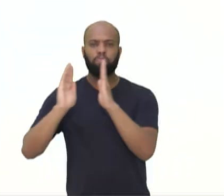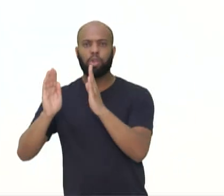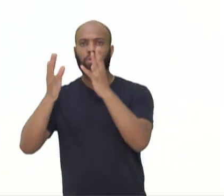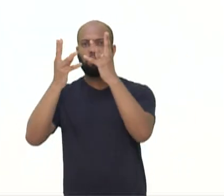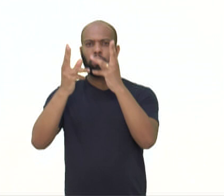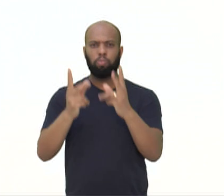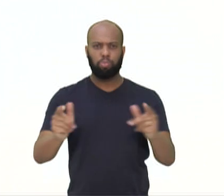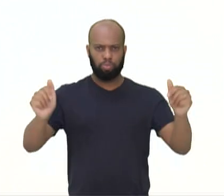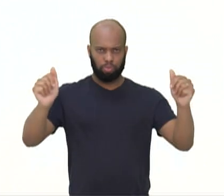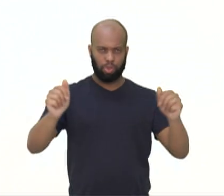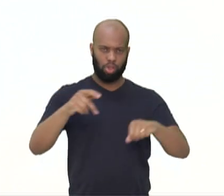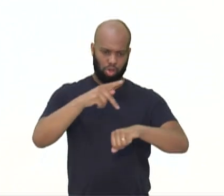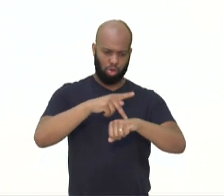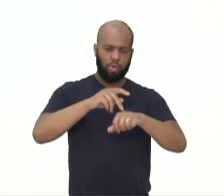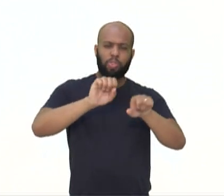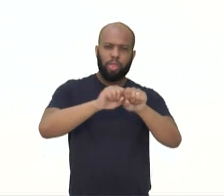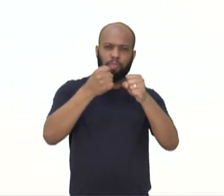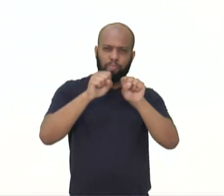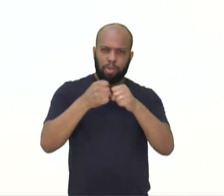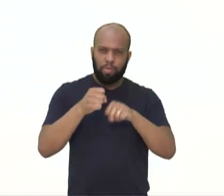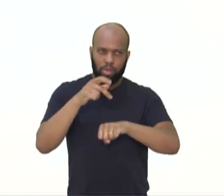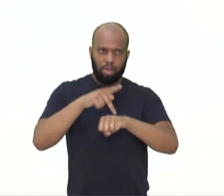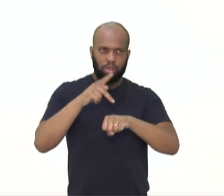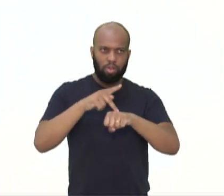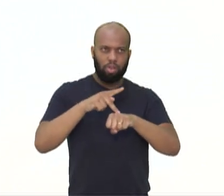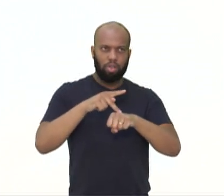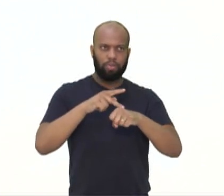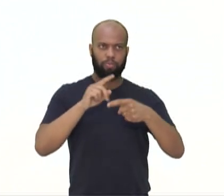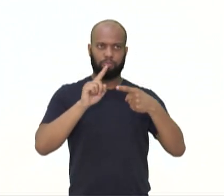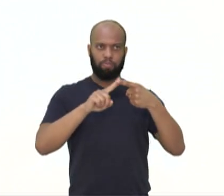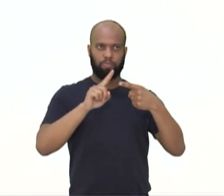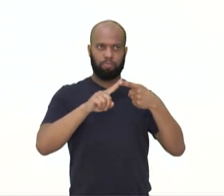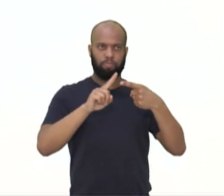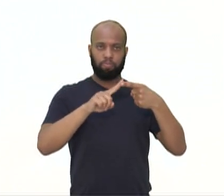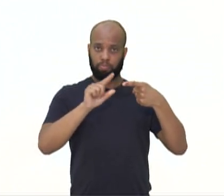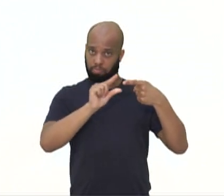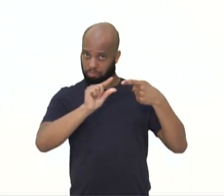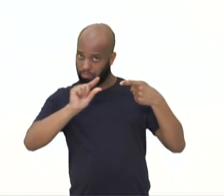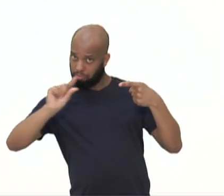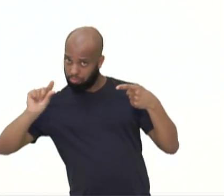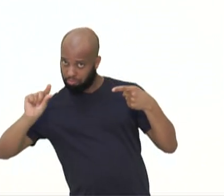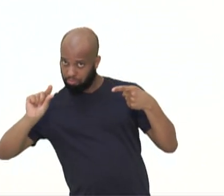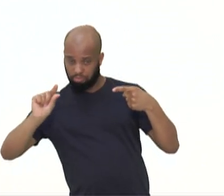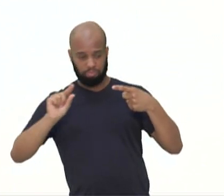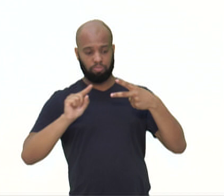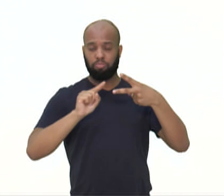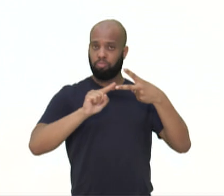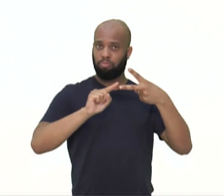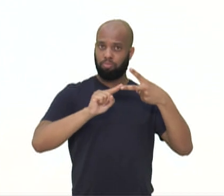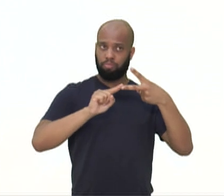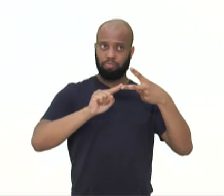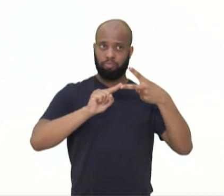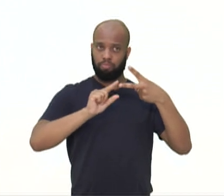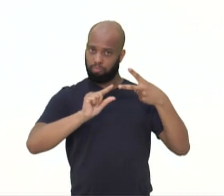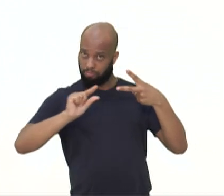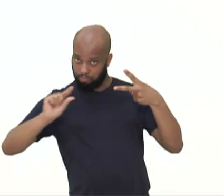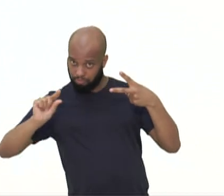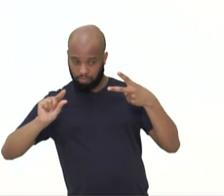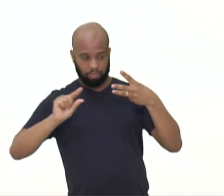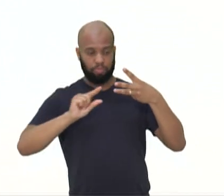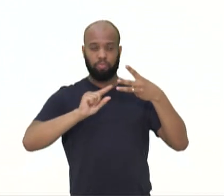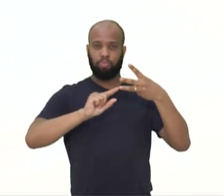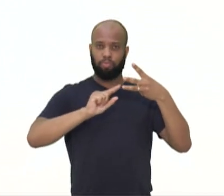as rochas, que quebra as rochas em pedaços menores? Será que é metamorfização,